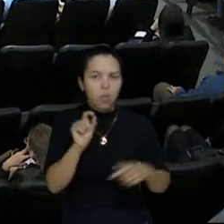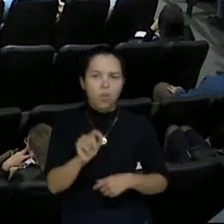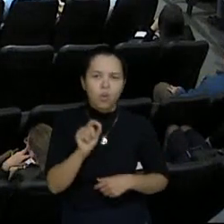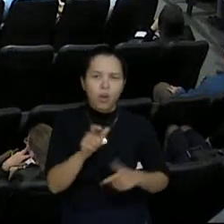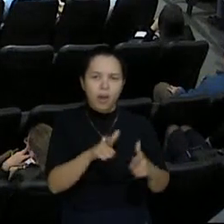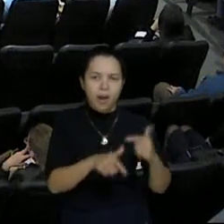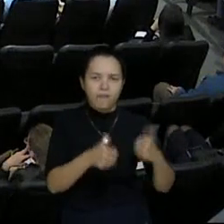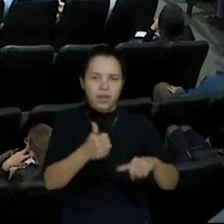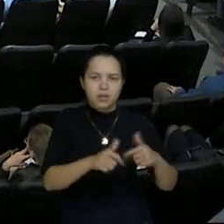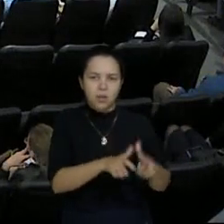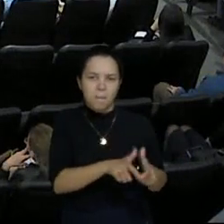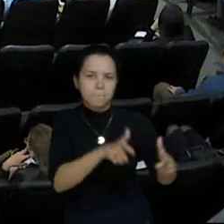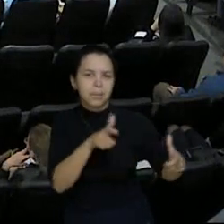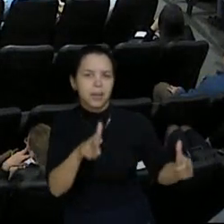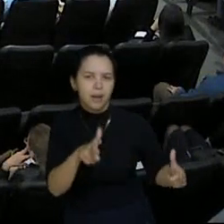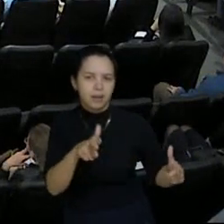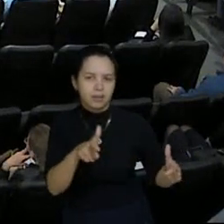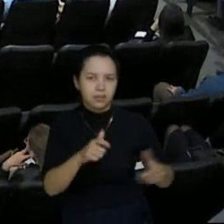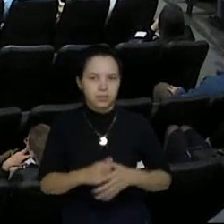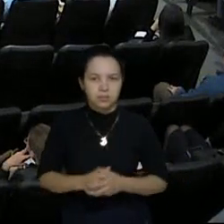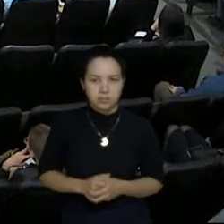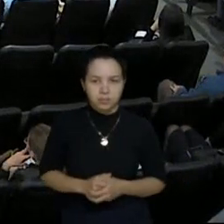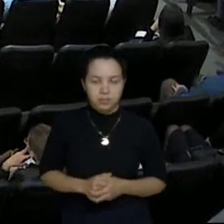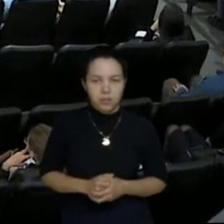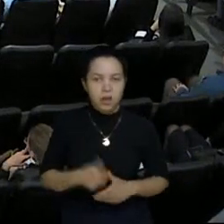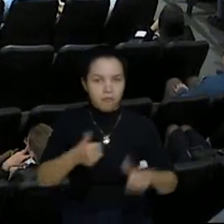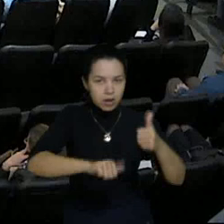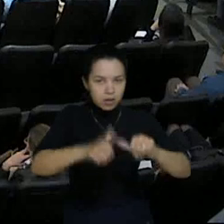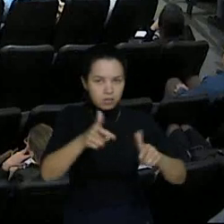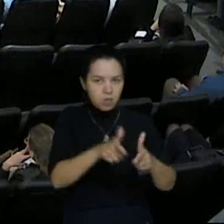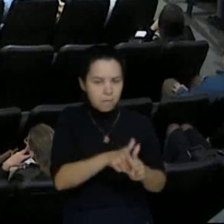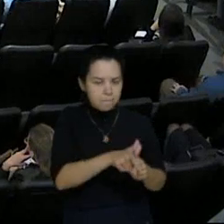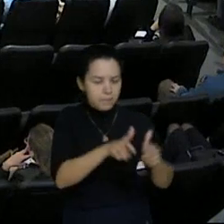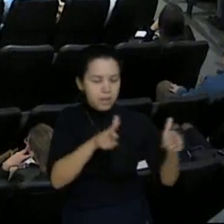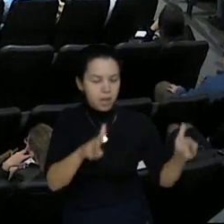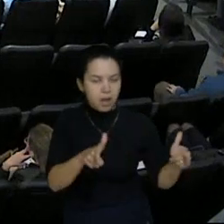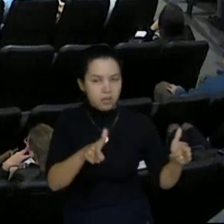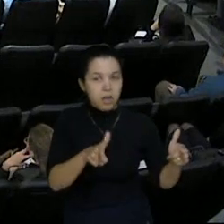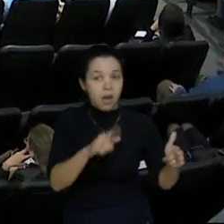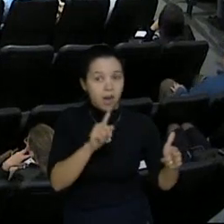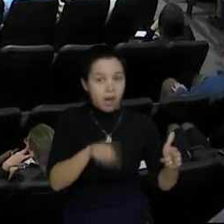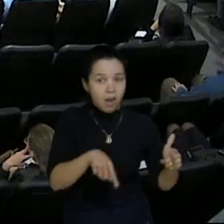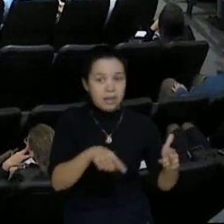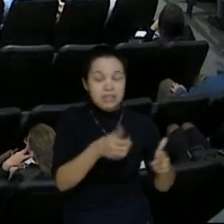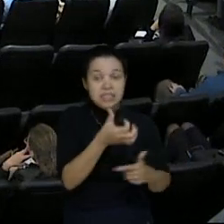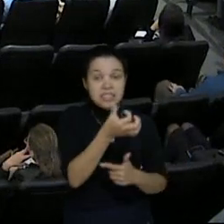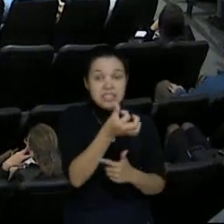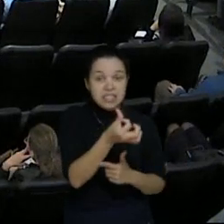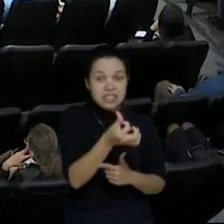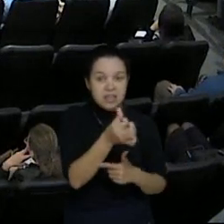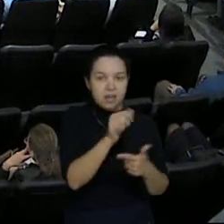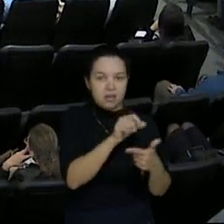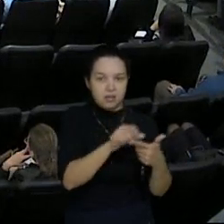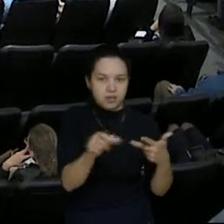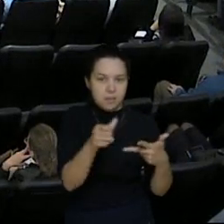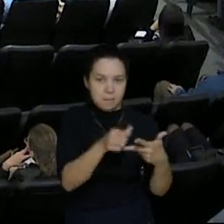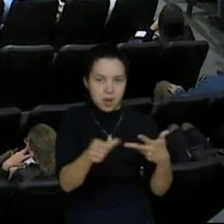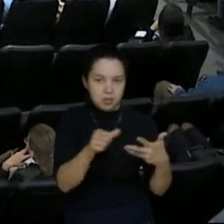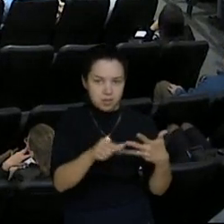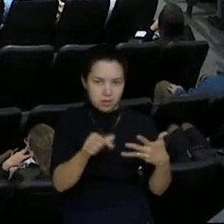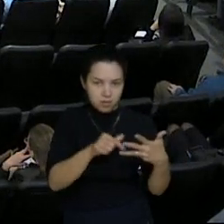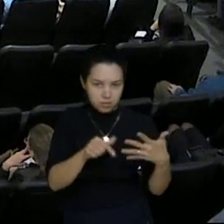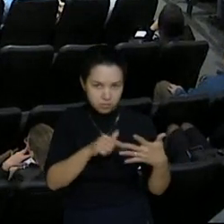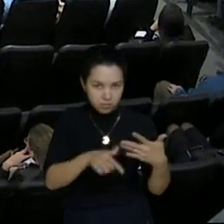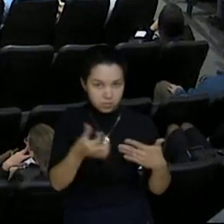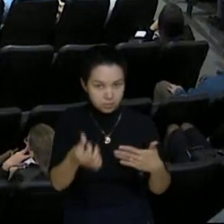ampliada avaliação ampliada é um processo de seis semanas então quando o Dr chicota disse que não é